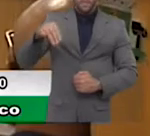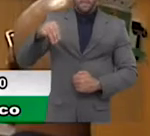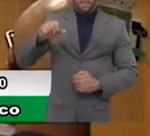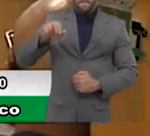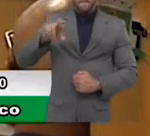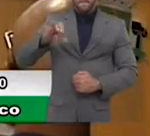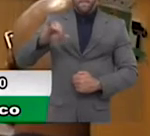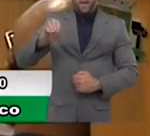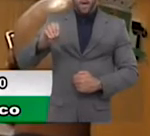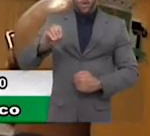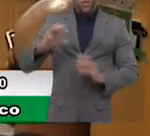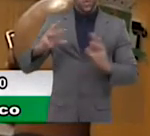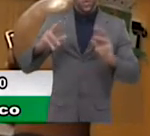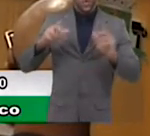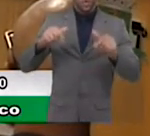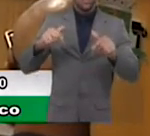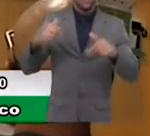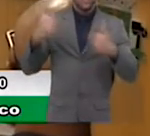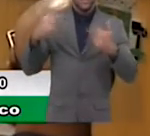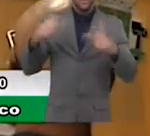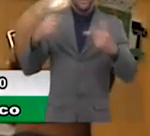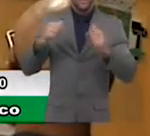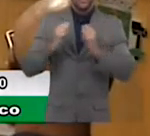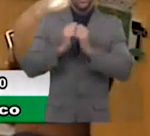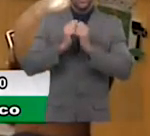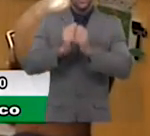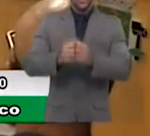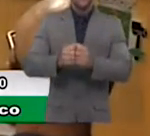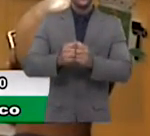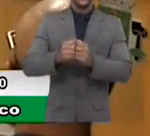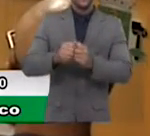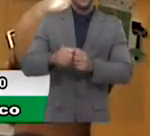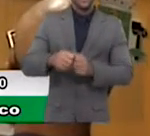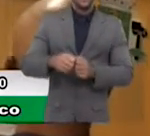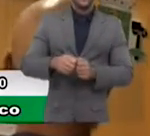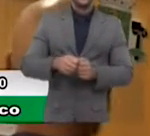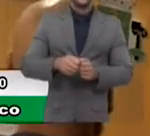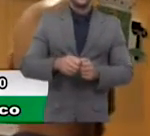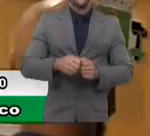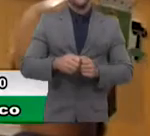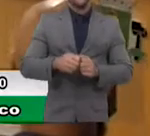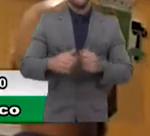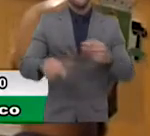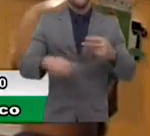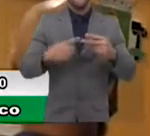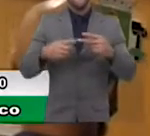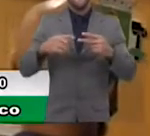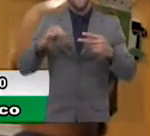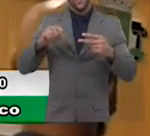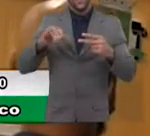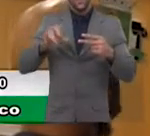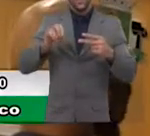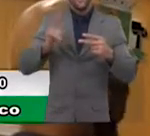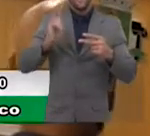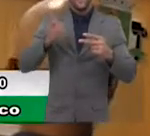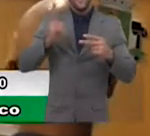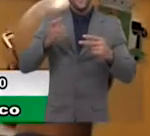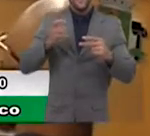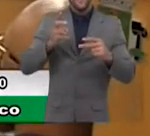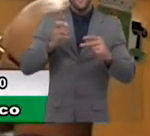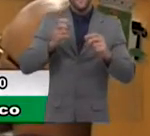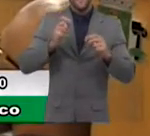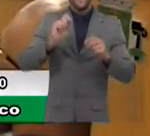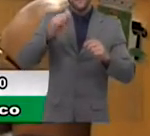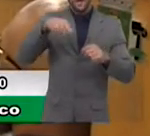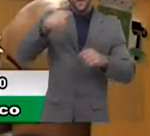pela história do senhor Jair, pela história do Mário Luiz, do vereador Mário Luiz, e pela história do Toniolo, a palavra que nós demos a eles é gratidão por